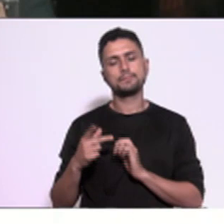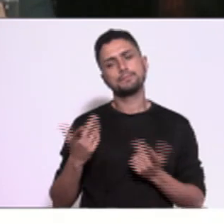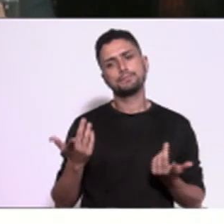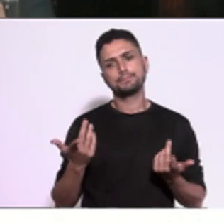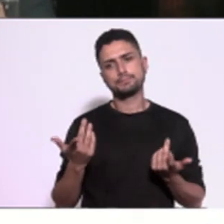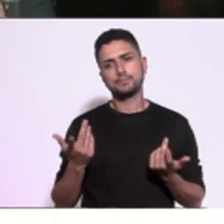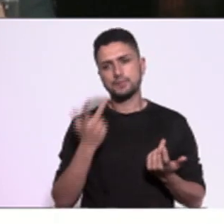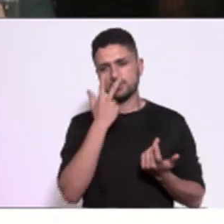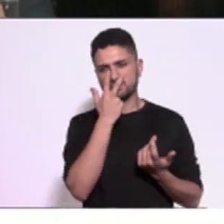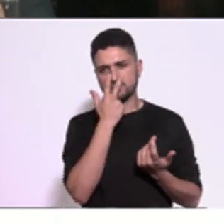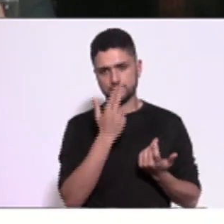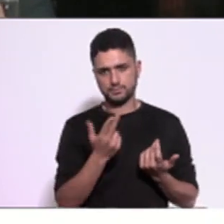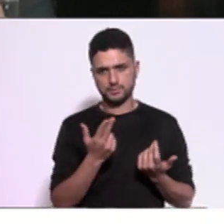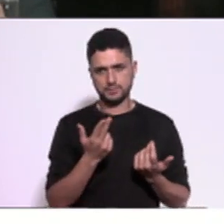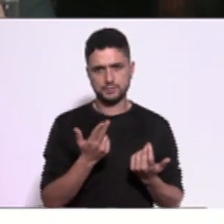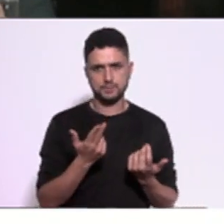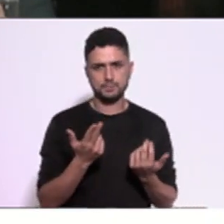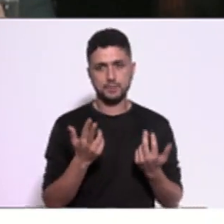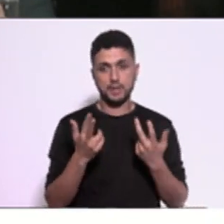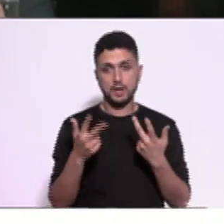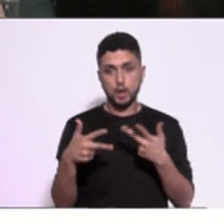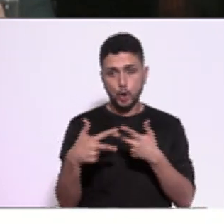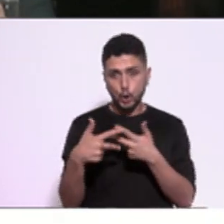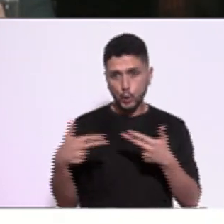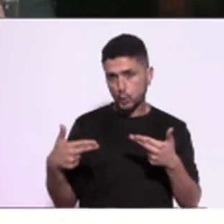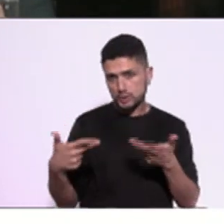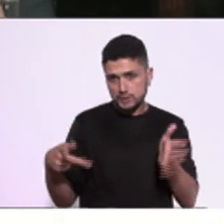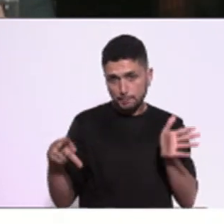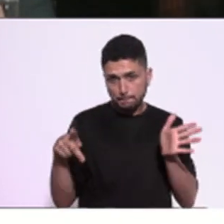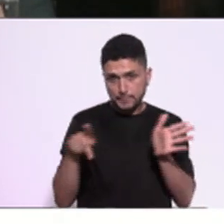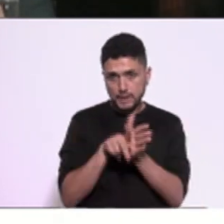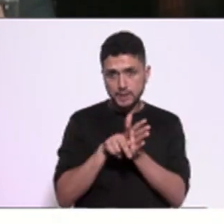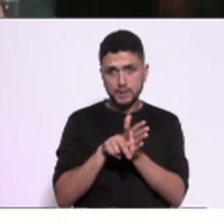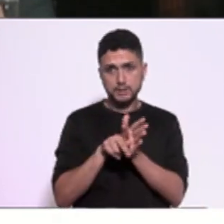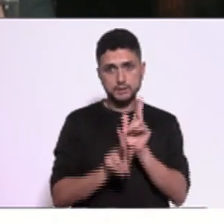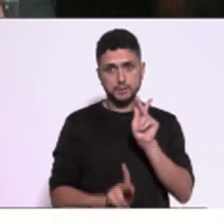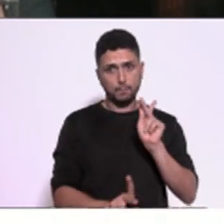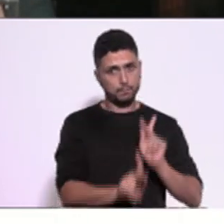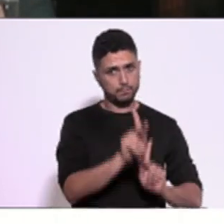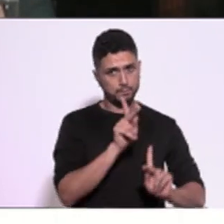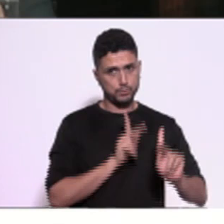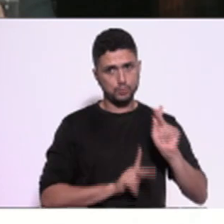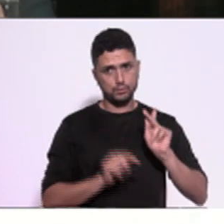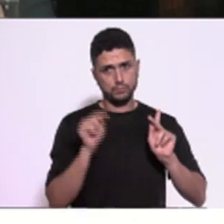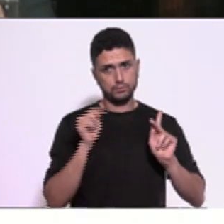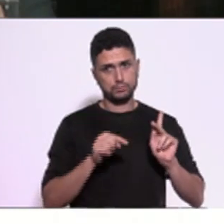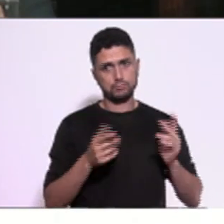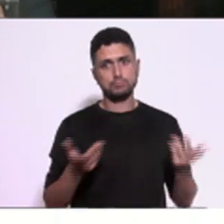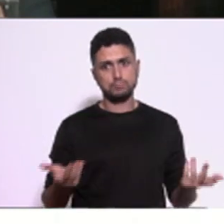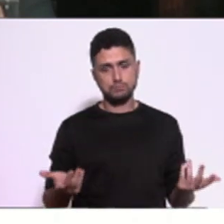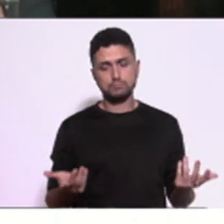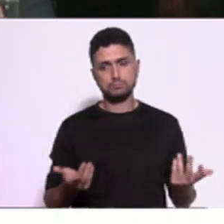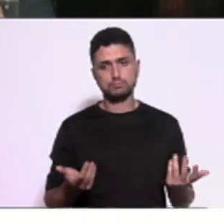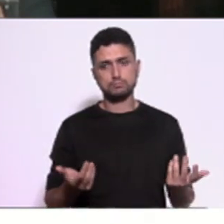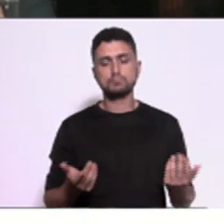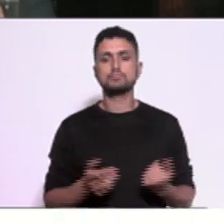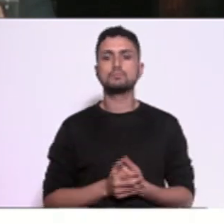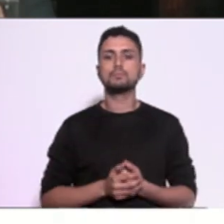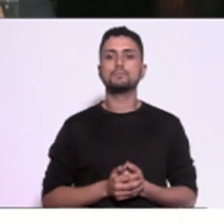é, coisa pública, o respeito à coisa pública.